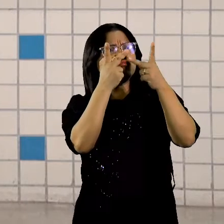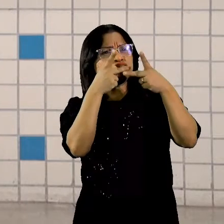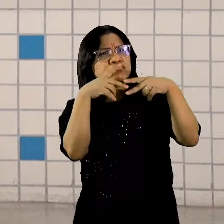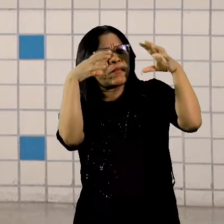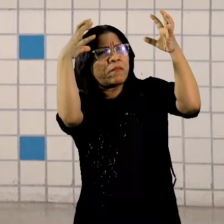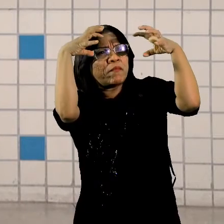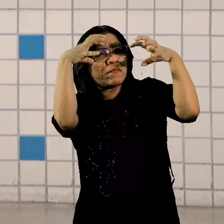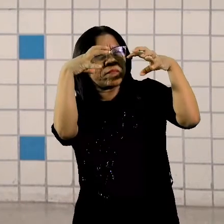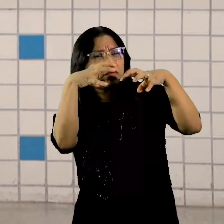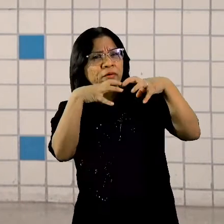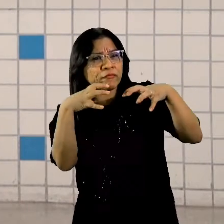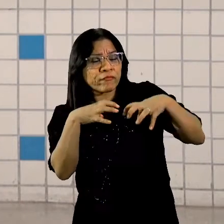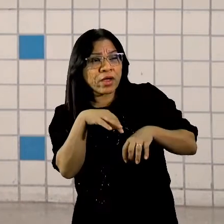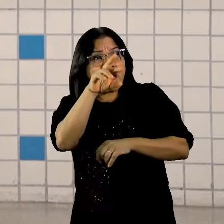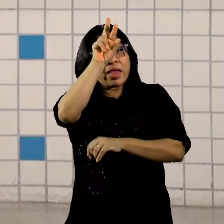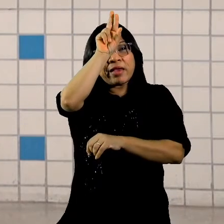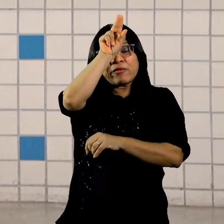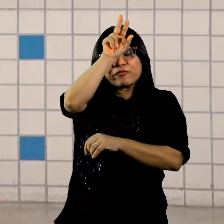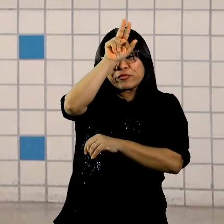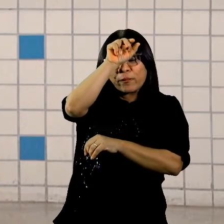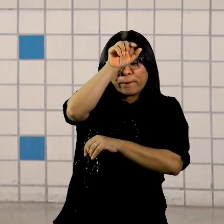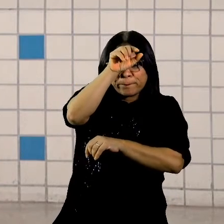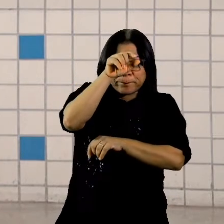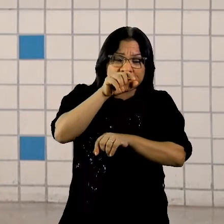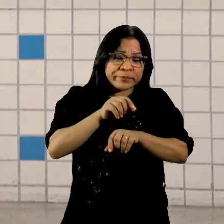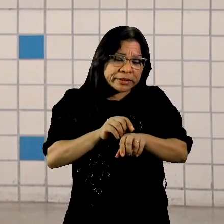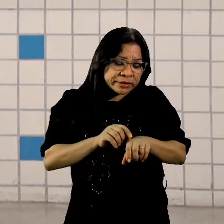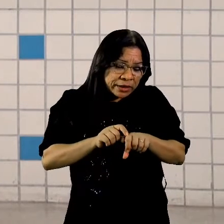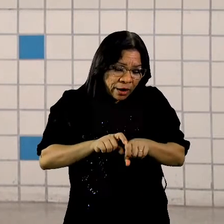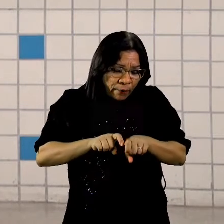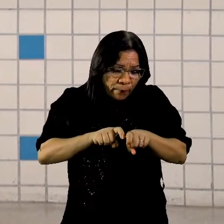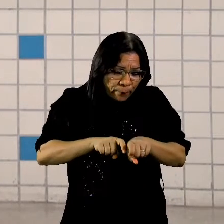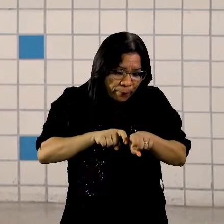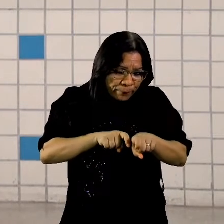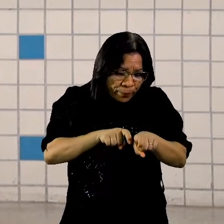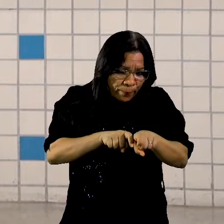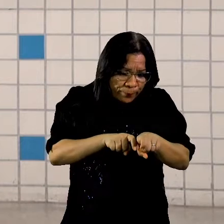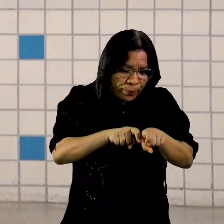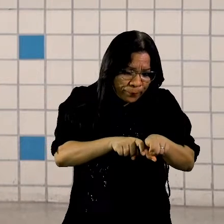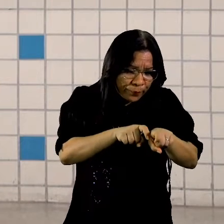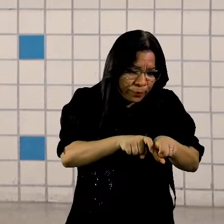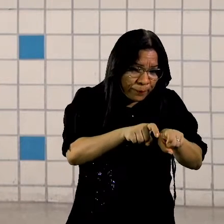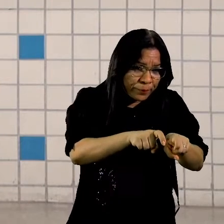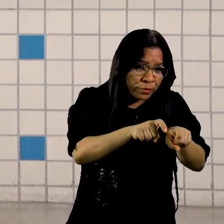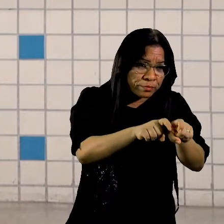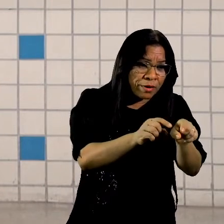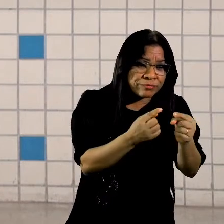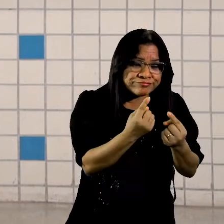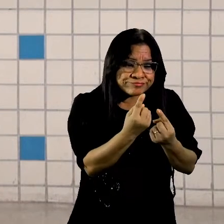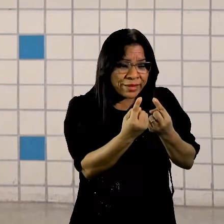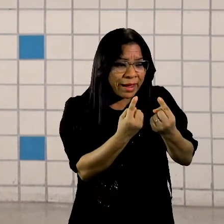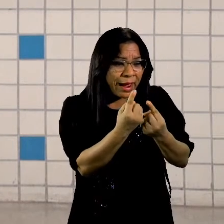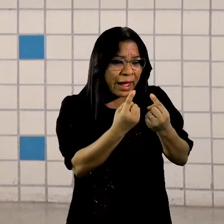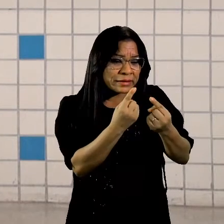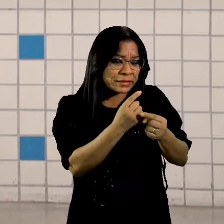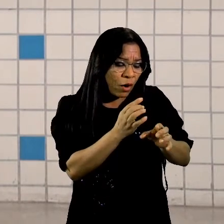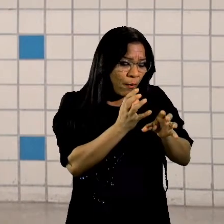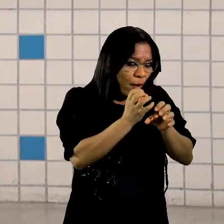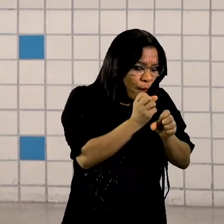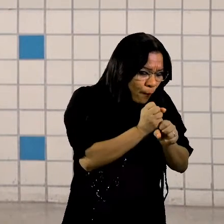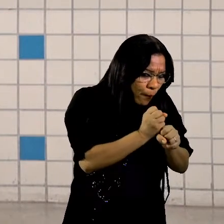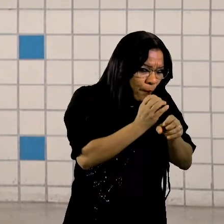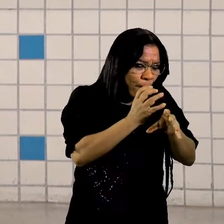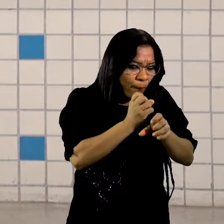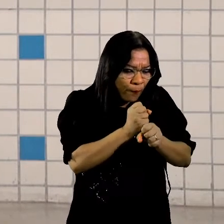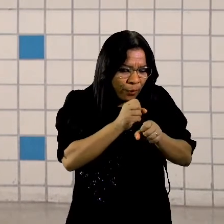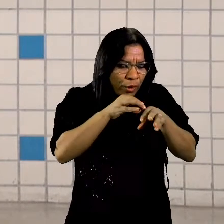secar os grãos de trigo. Cada uma estava secando um grão de trigo quando apareceu a cigarra. Por